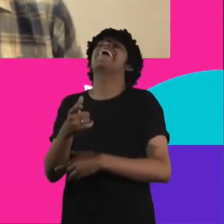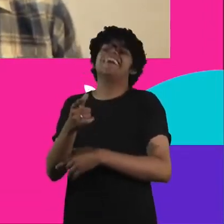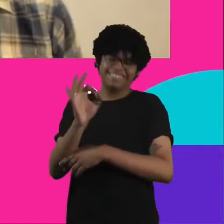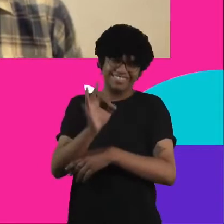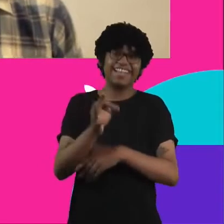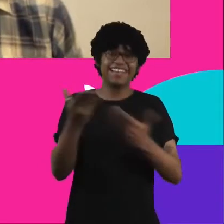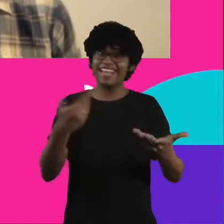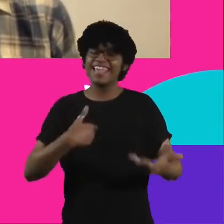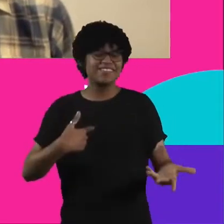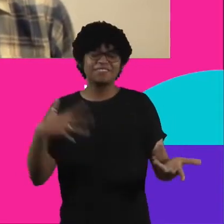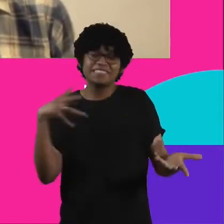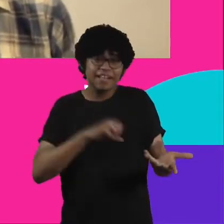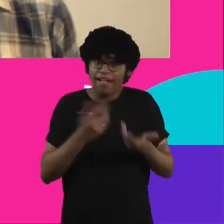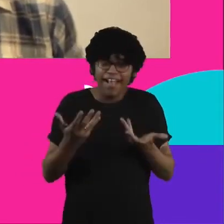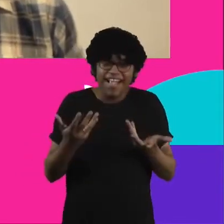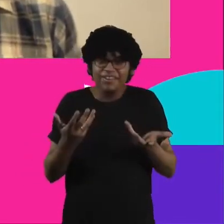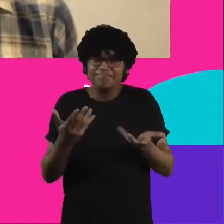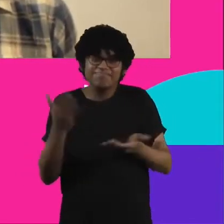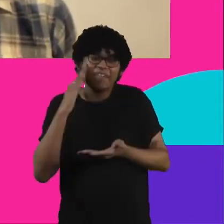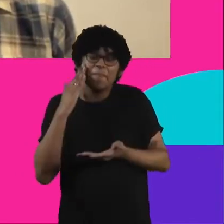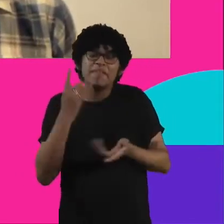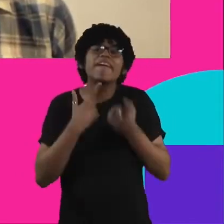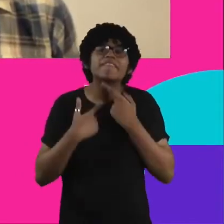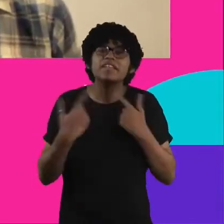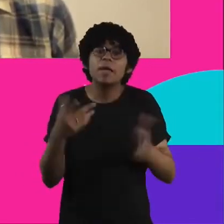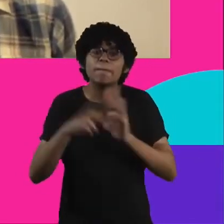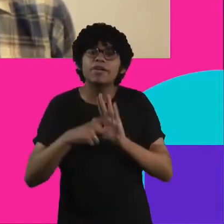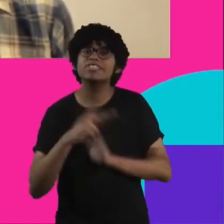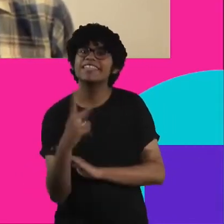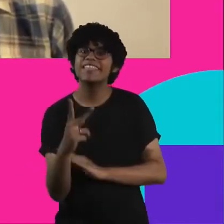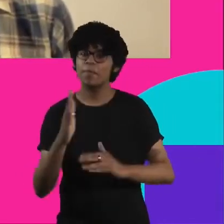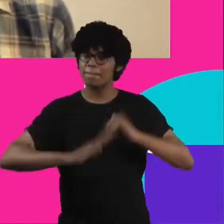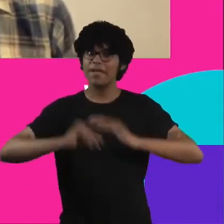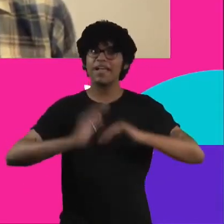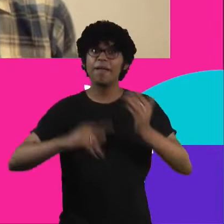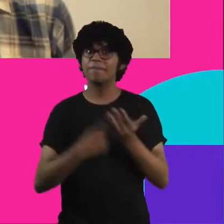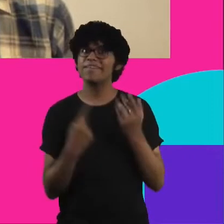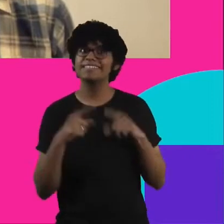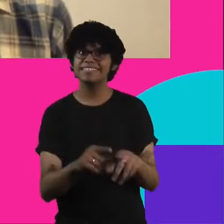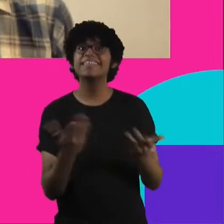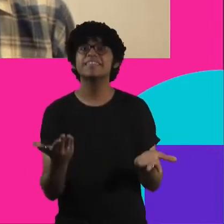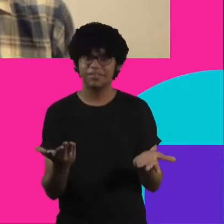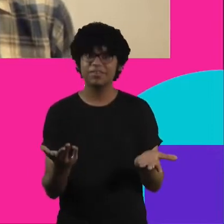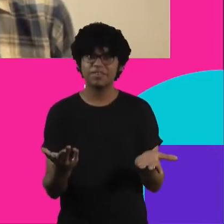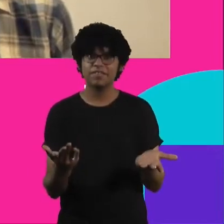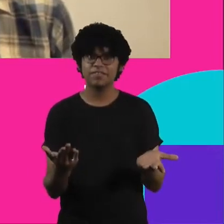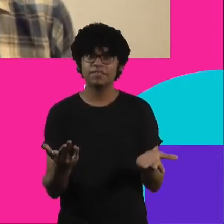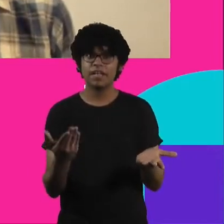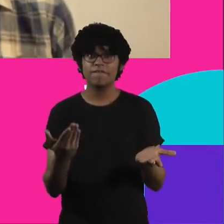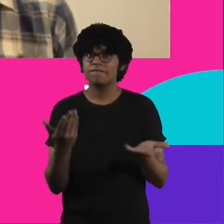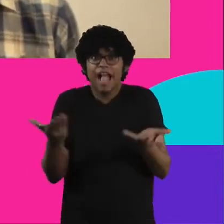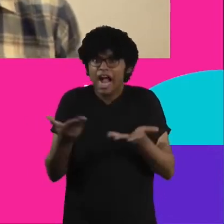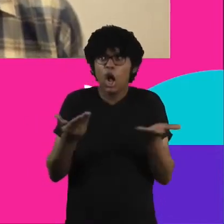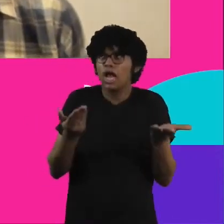certo? Data.org. Sim, sim. E eu adoraria saber mais sobre o projeto que você está desenvolvendo